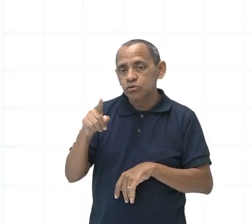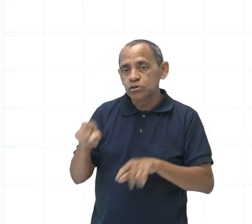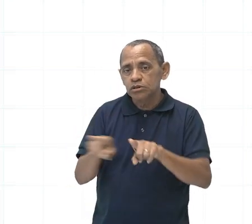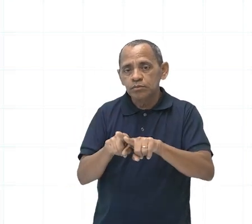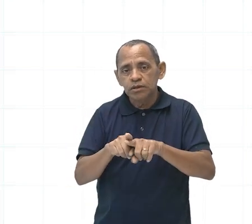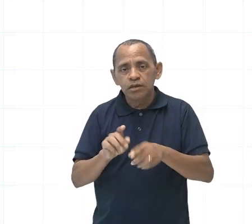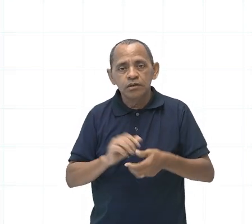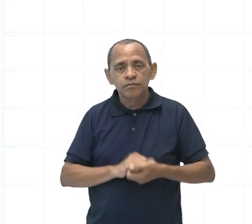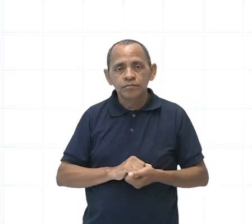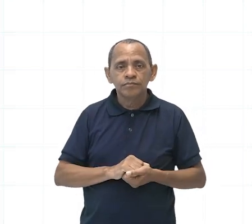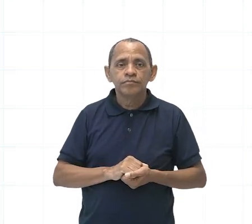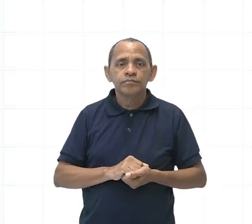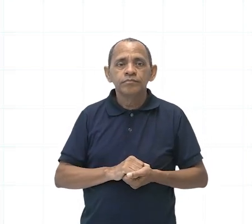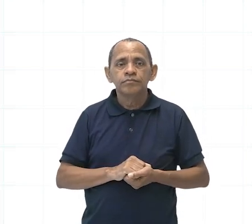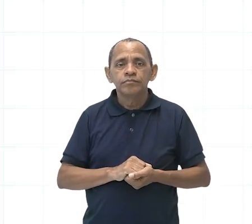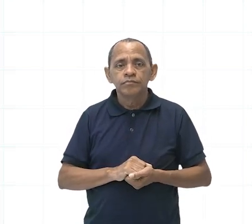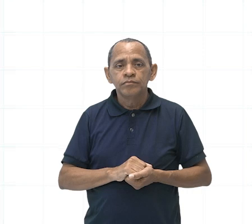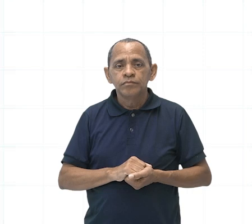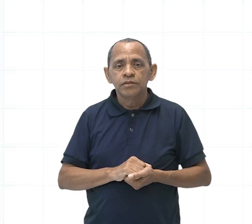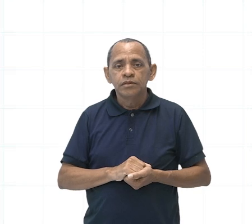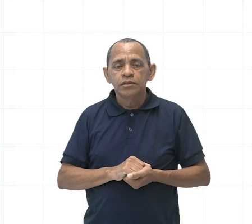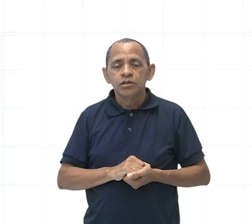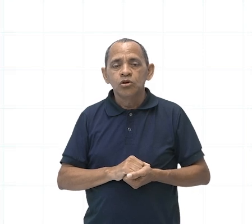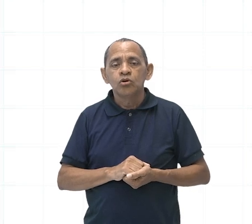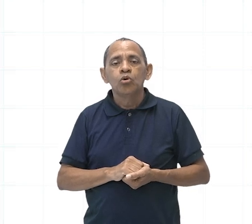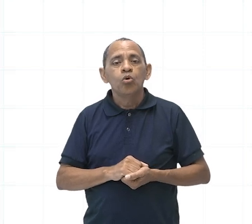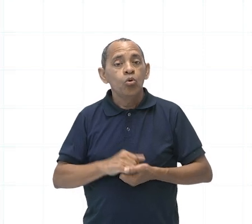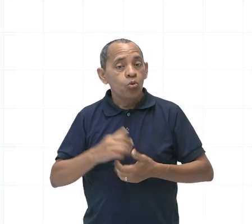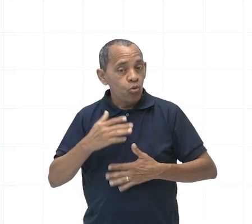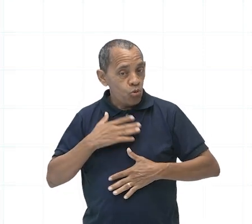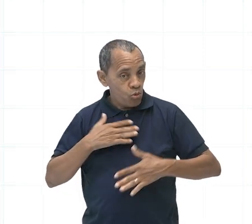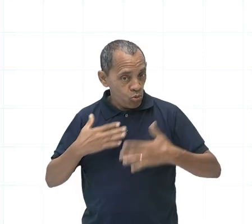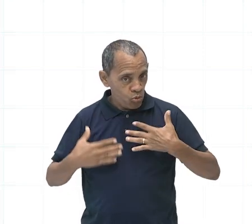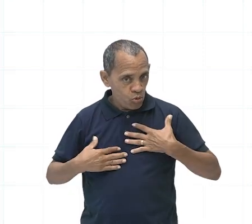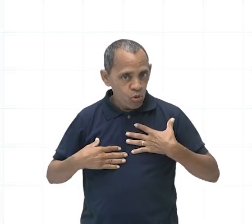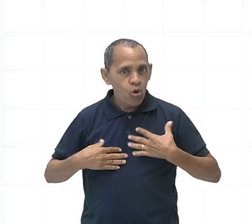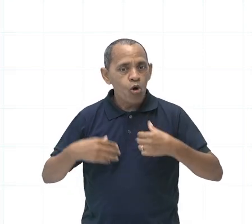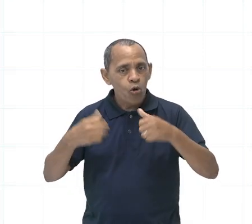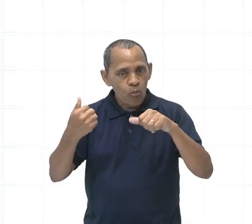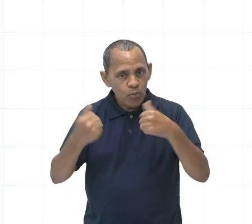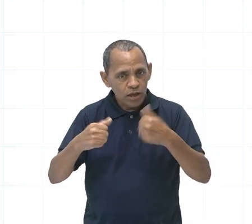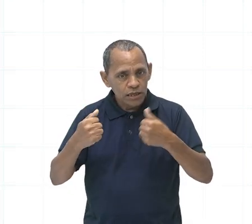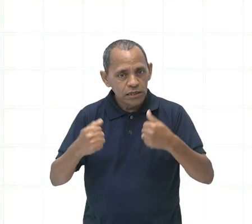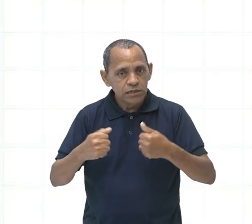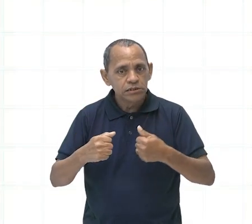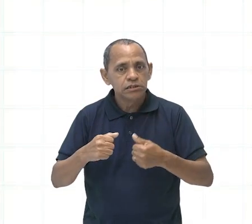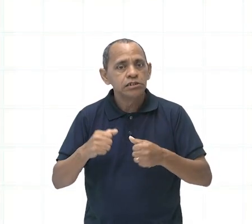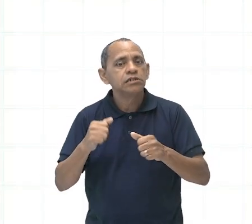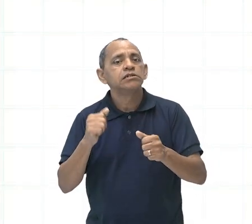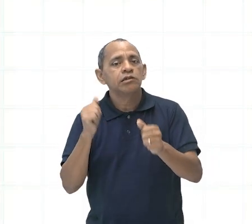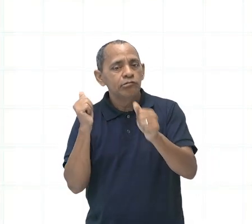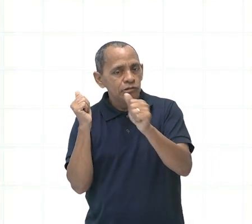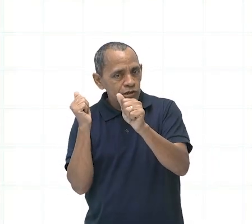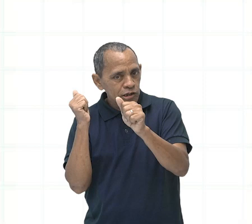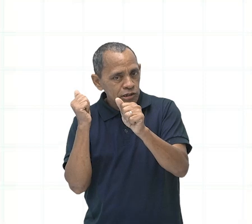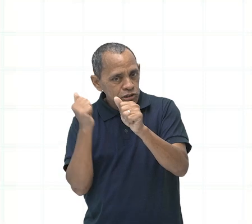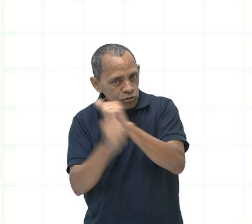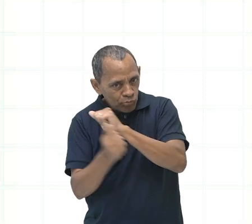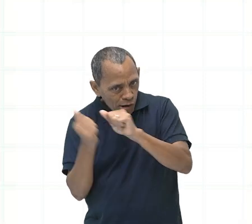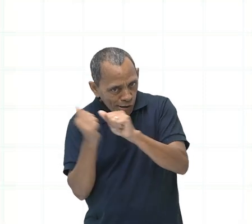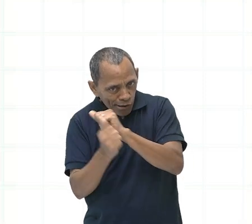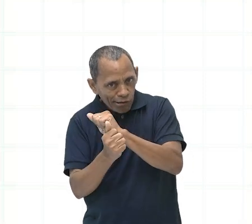exemplo, vamos a ele, olhem só. Assim como o corpo precisa de exercício, o